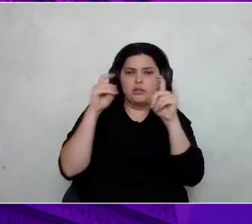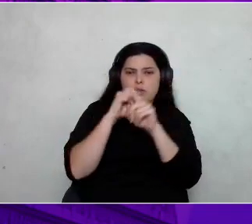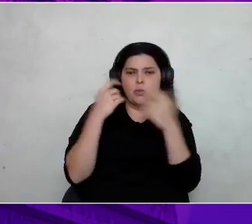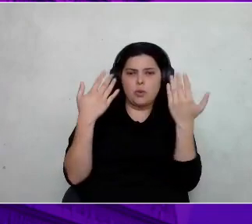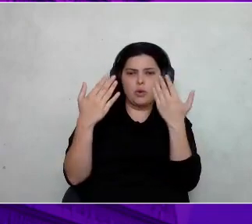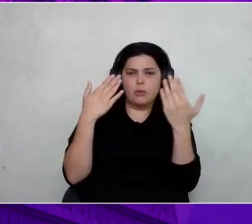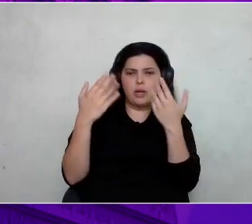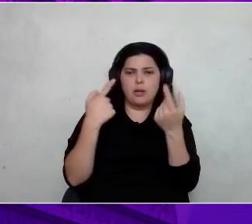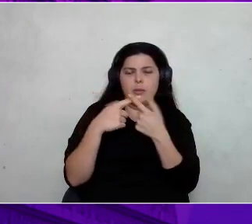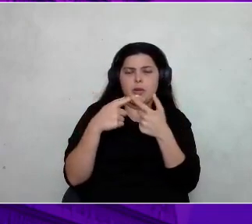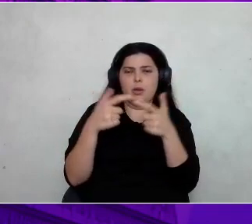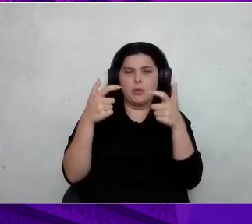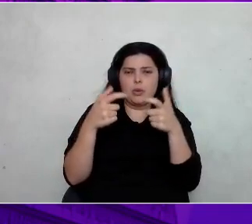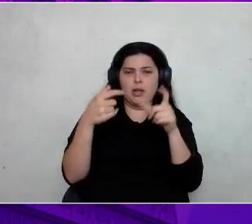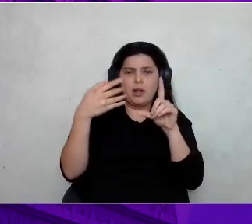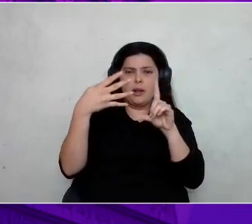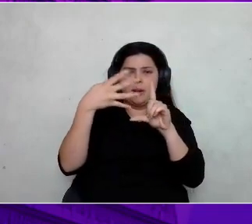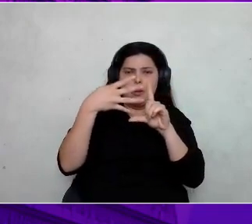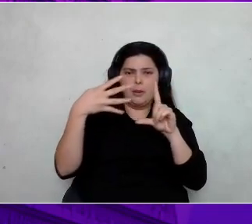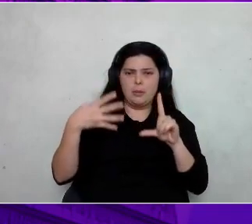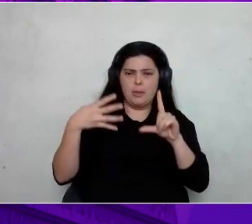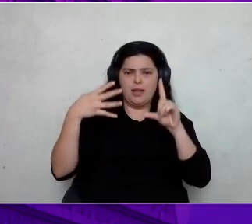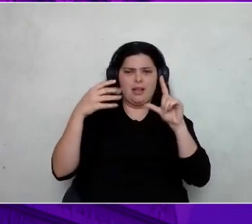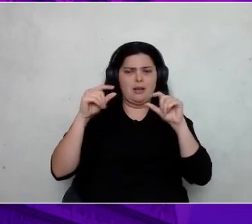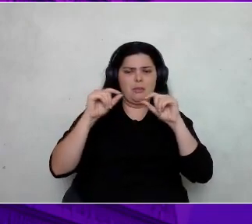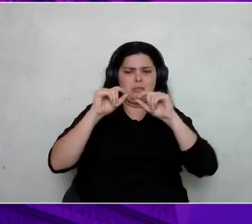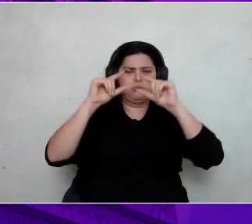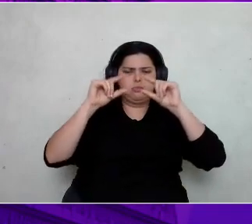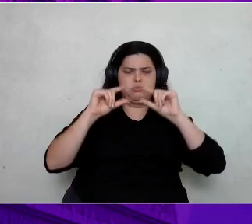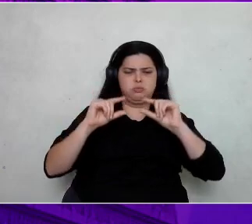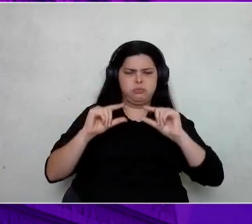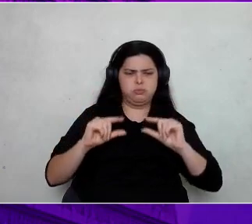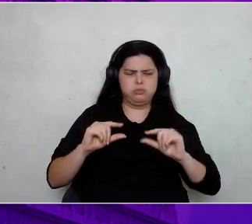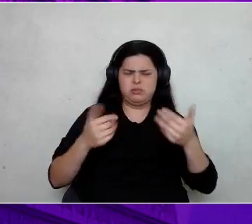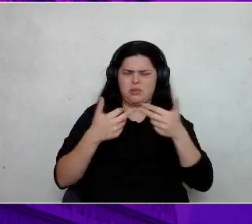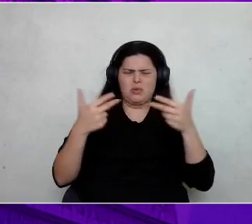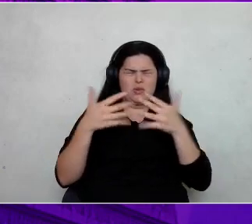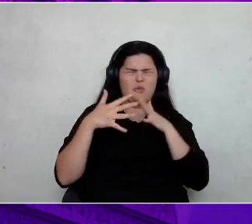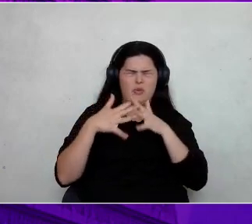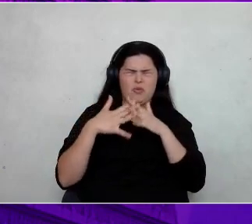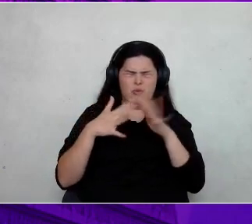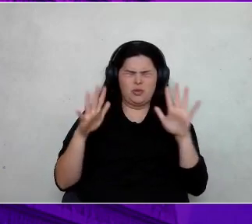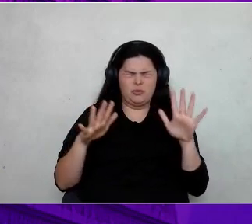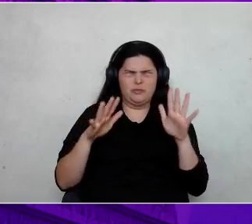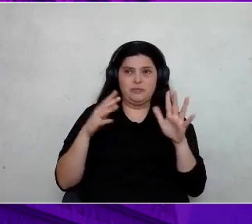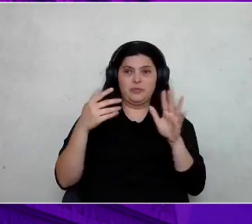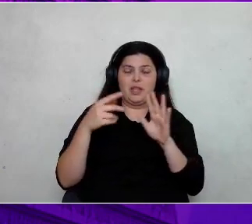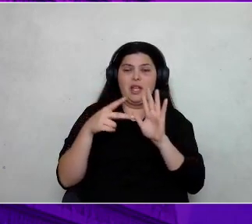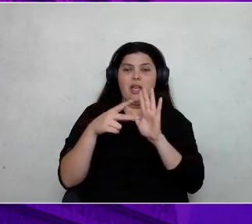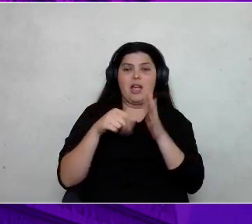as barras é maior do que as barras, enfim, um monte de coisas assim. A versão melhorada dele é